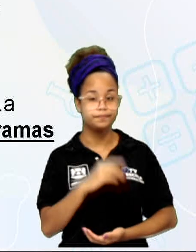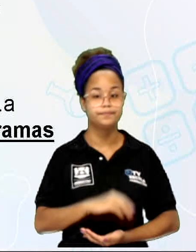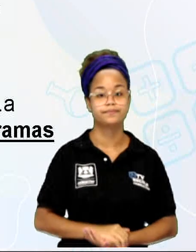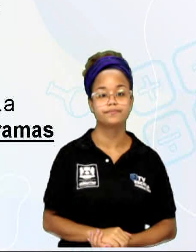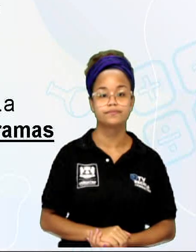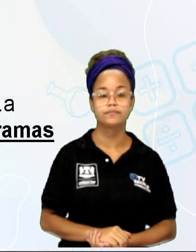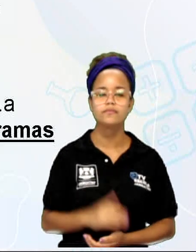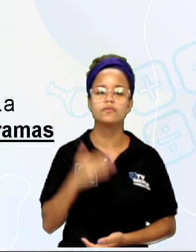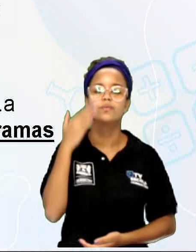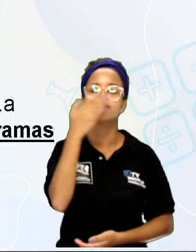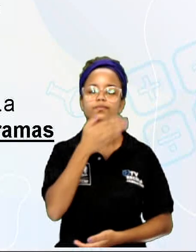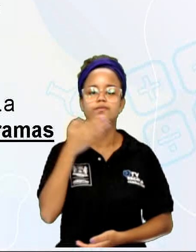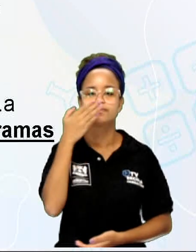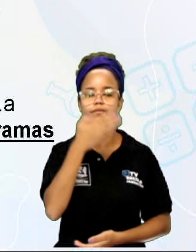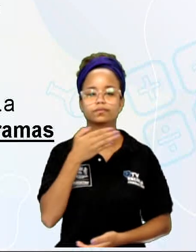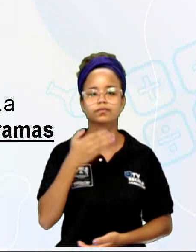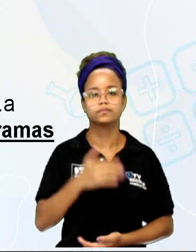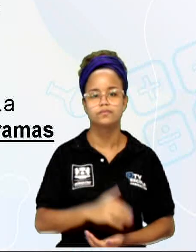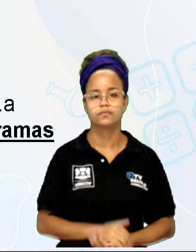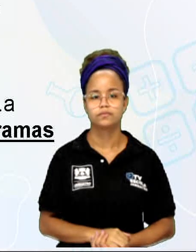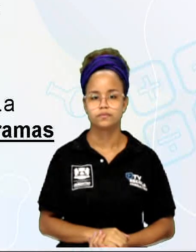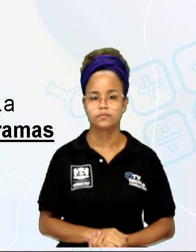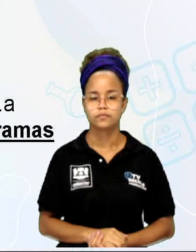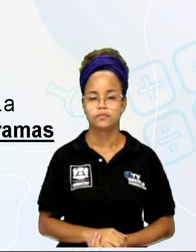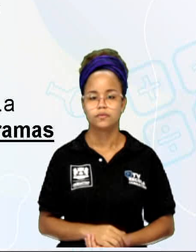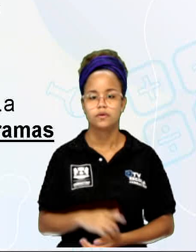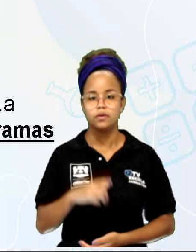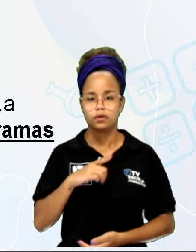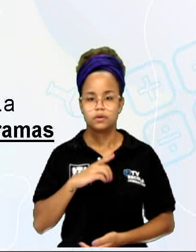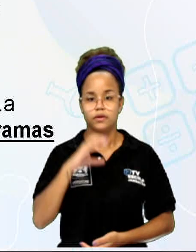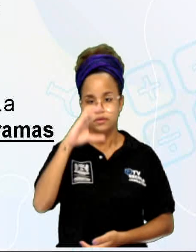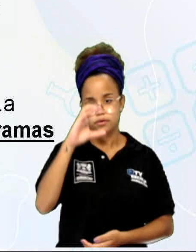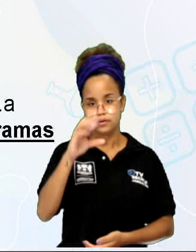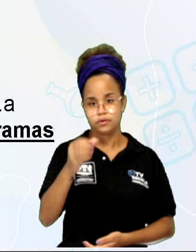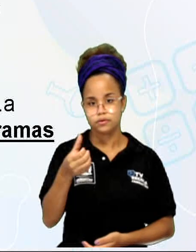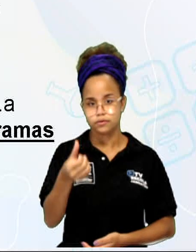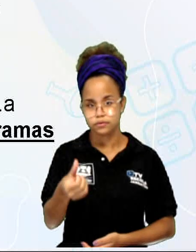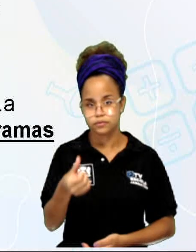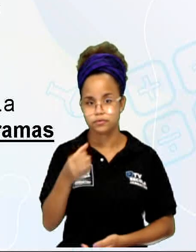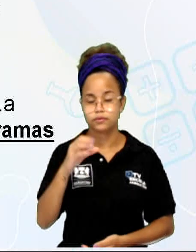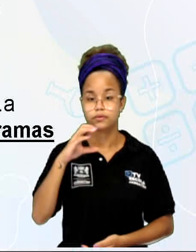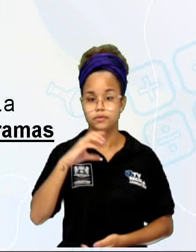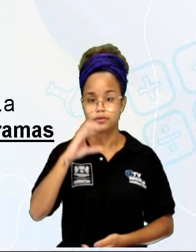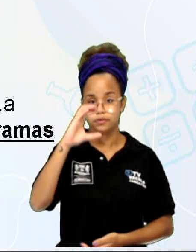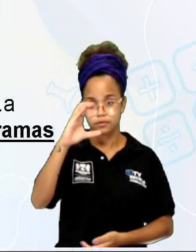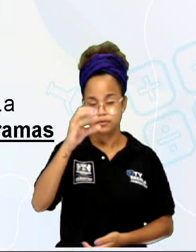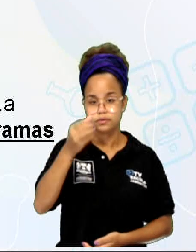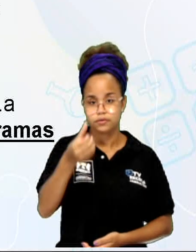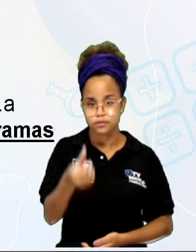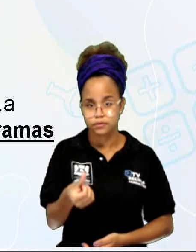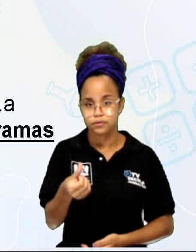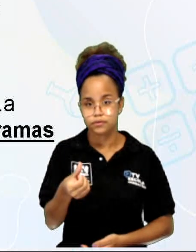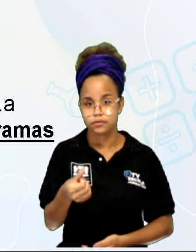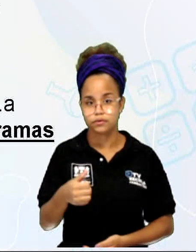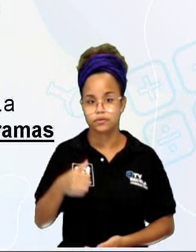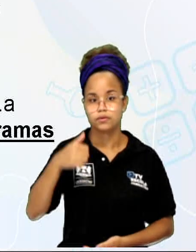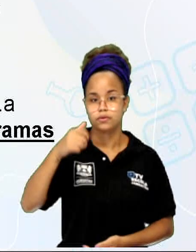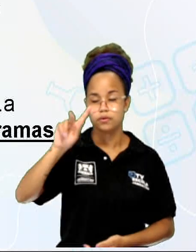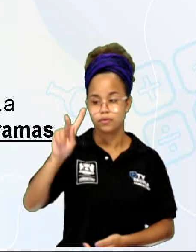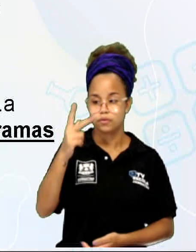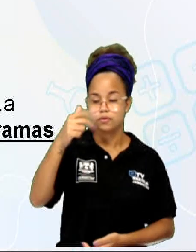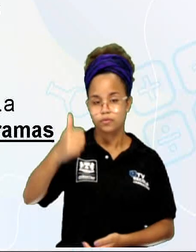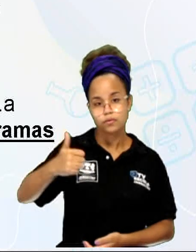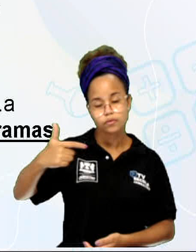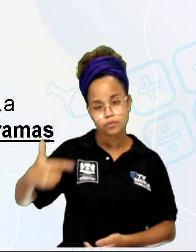O açúcar, cuja molécula é formada por 6 átomos de carbono, 12 de